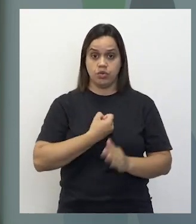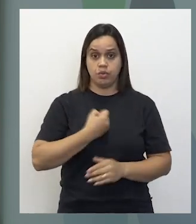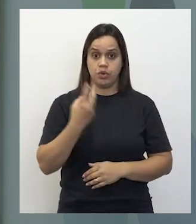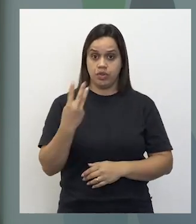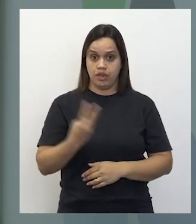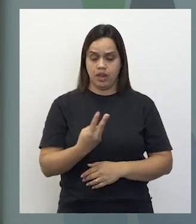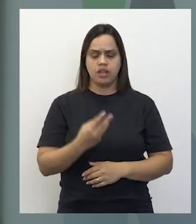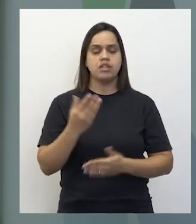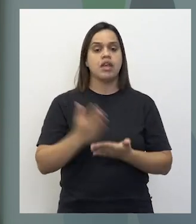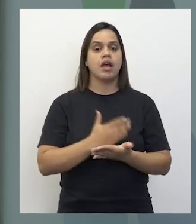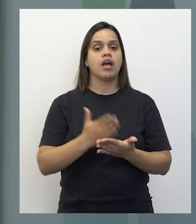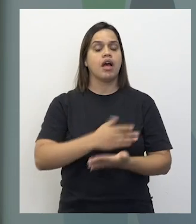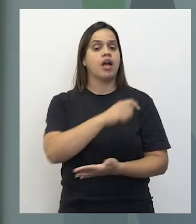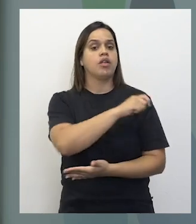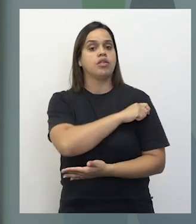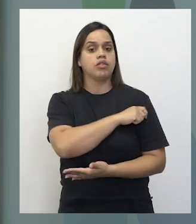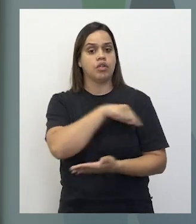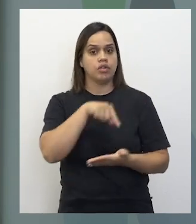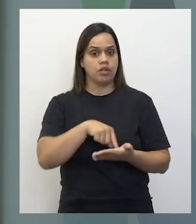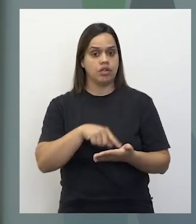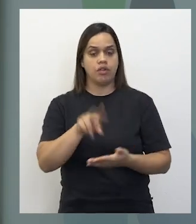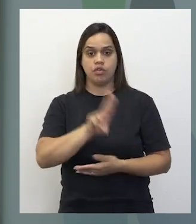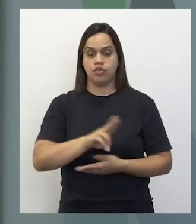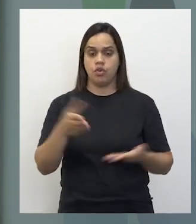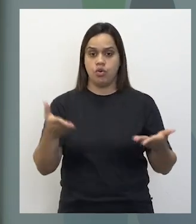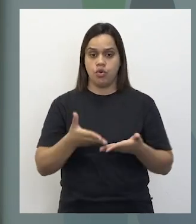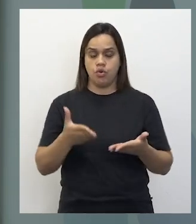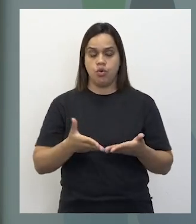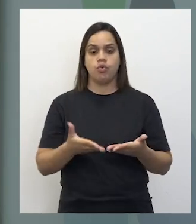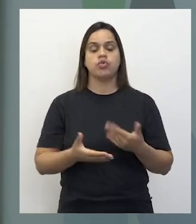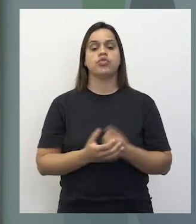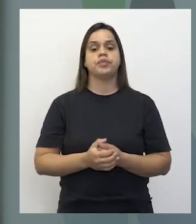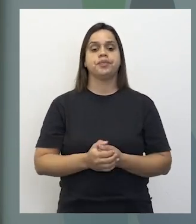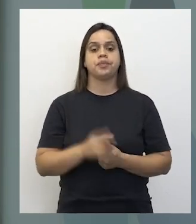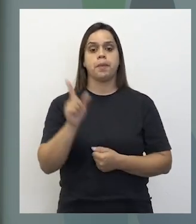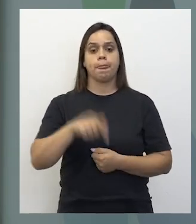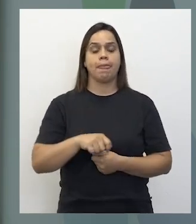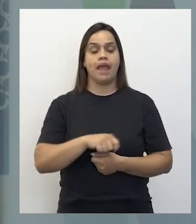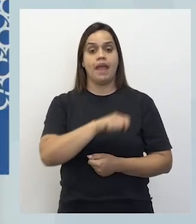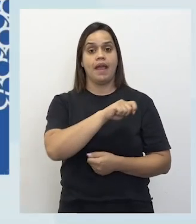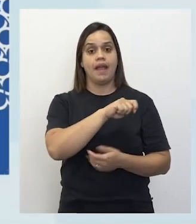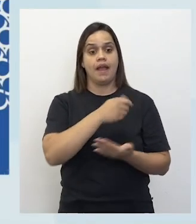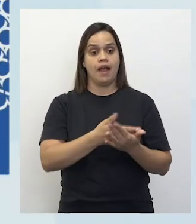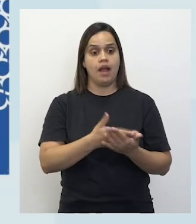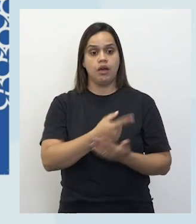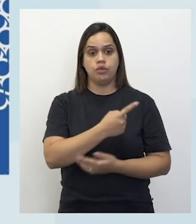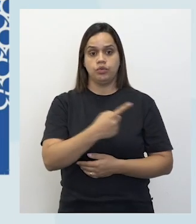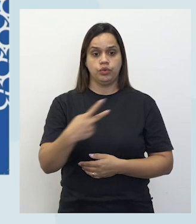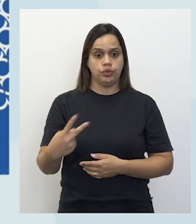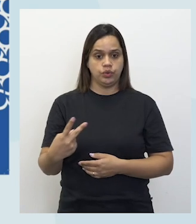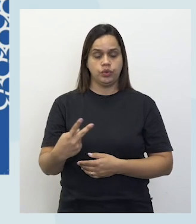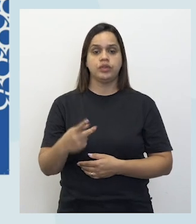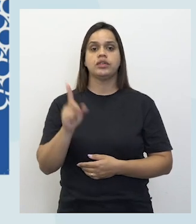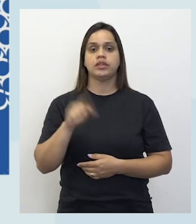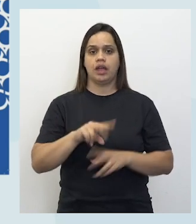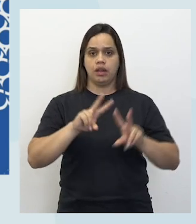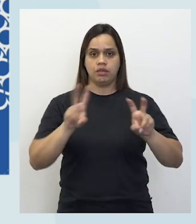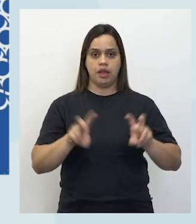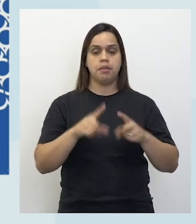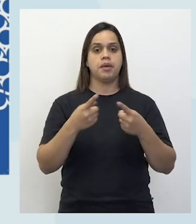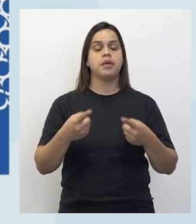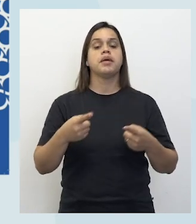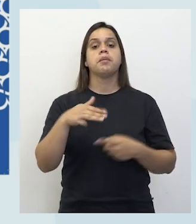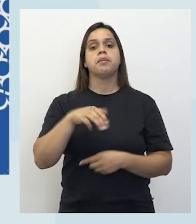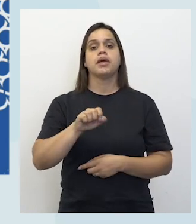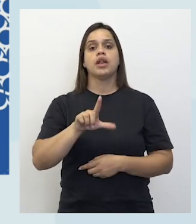aulas aí do caderno do aluno que a gente usa hoje durante essa aula? Aula 1 e 2, as melodias do poema,